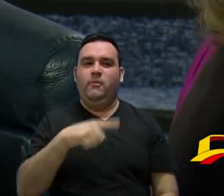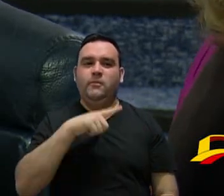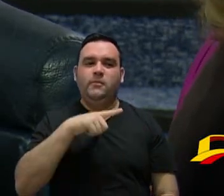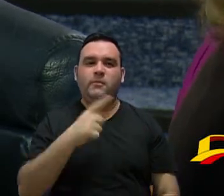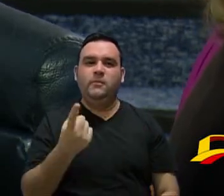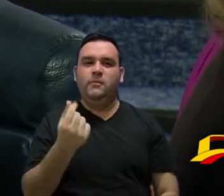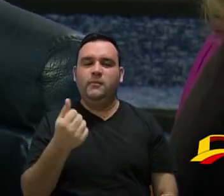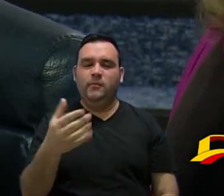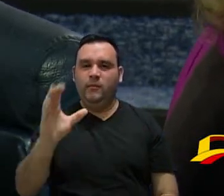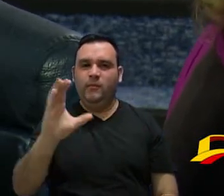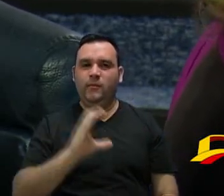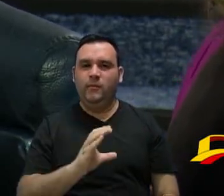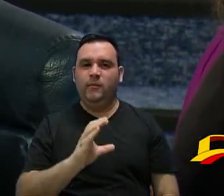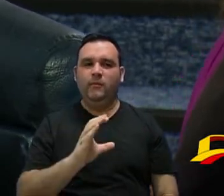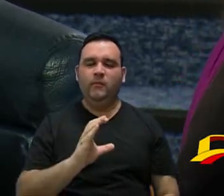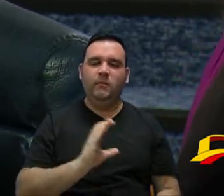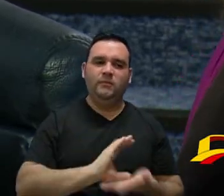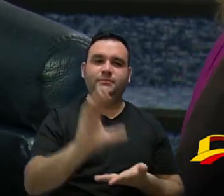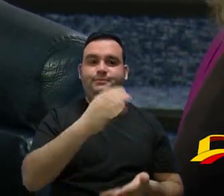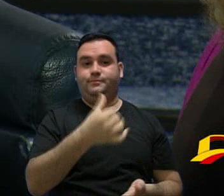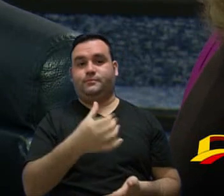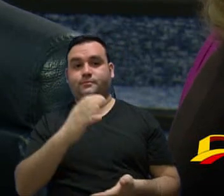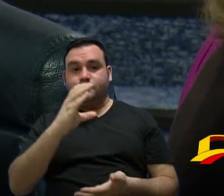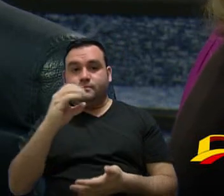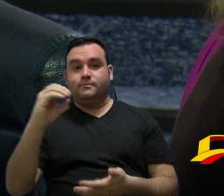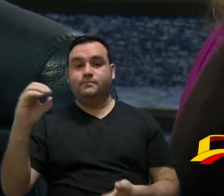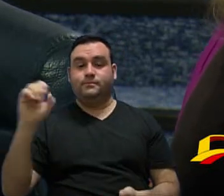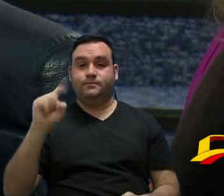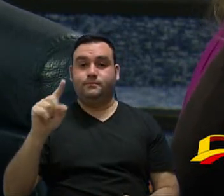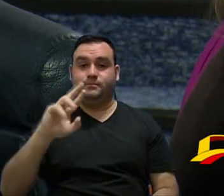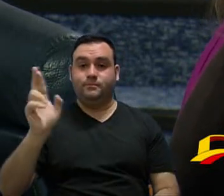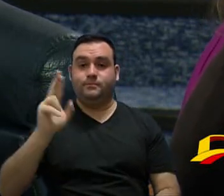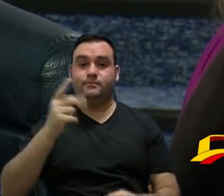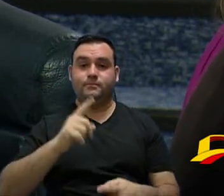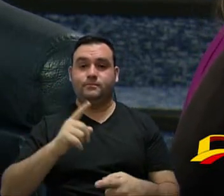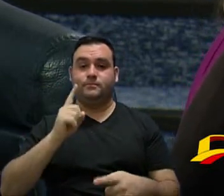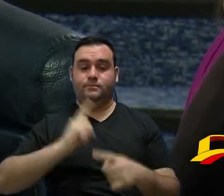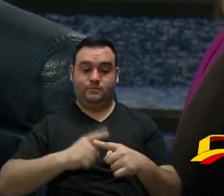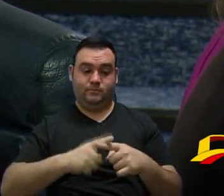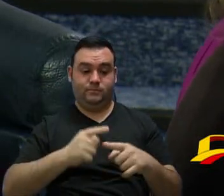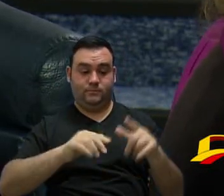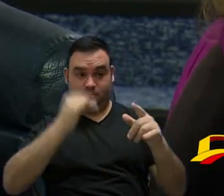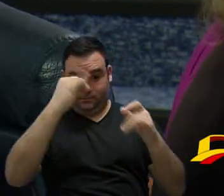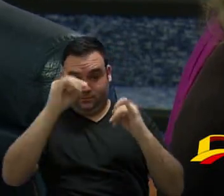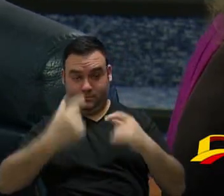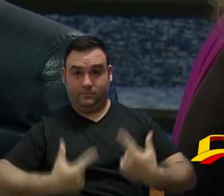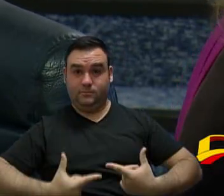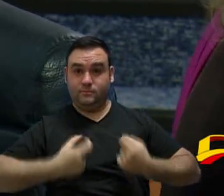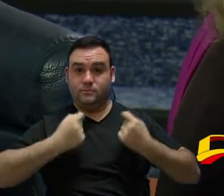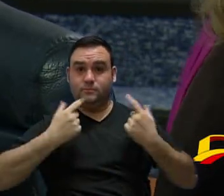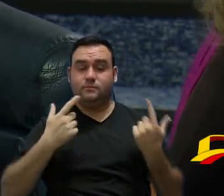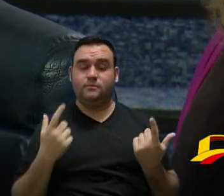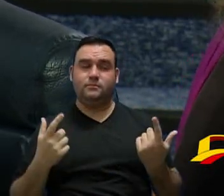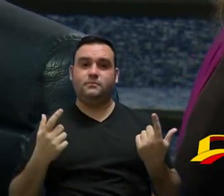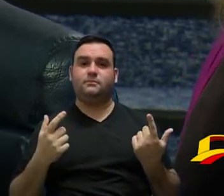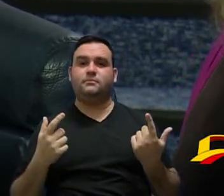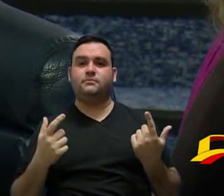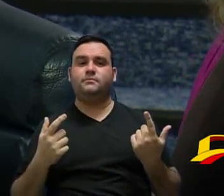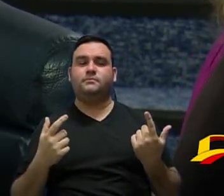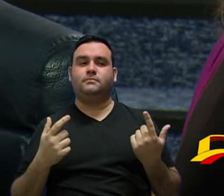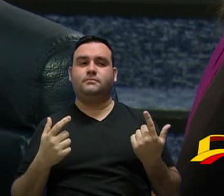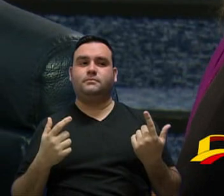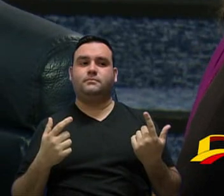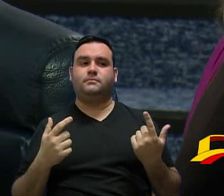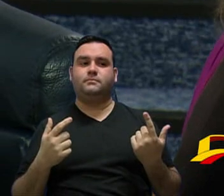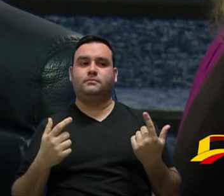conseguimos um repasse vereador anselmo de 600 mil reais para equipamentos voltados à prevenção do câncer é de